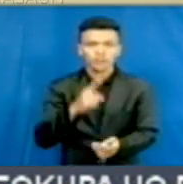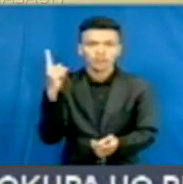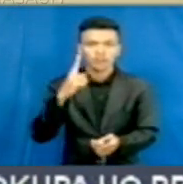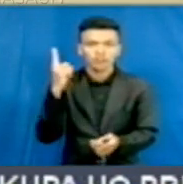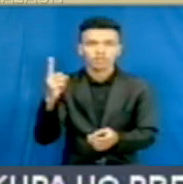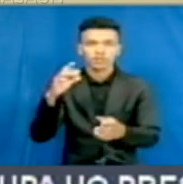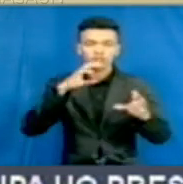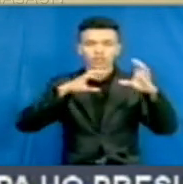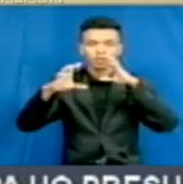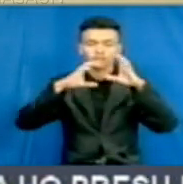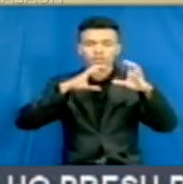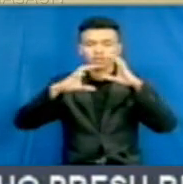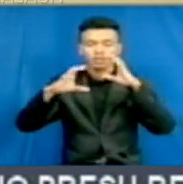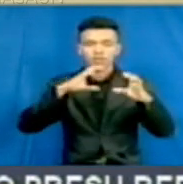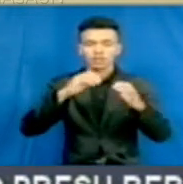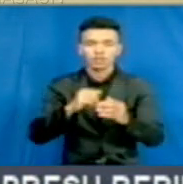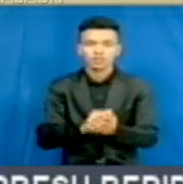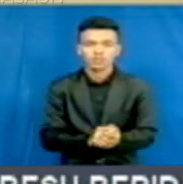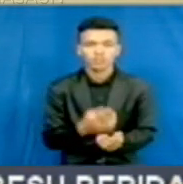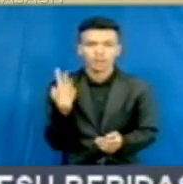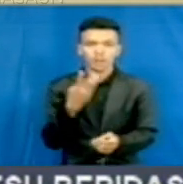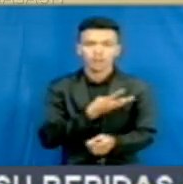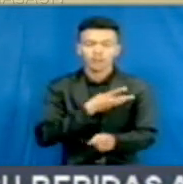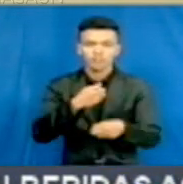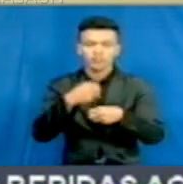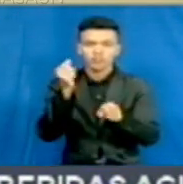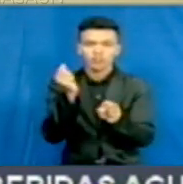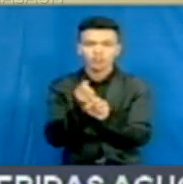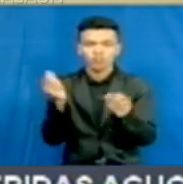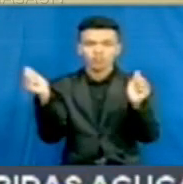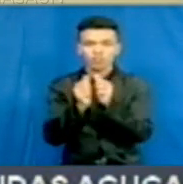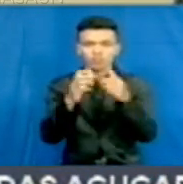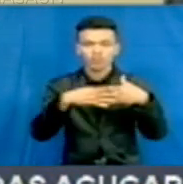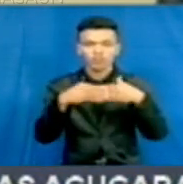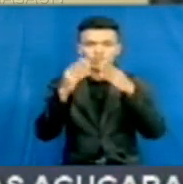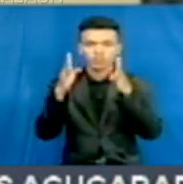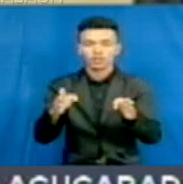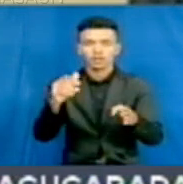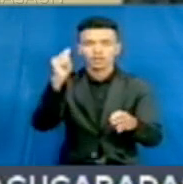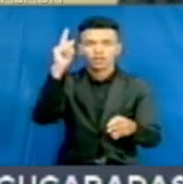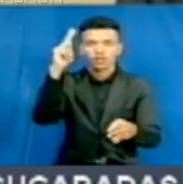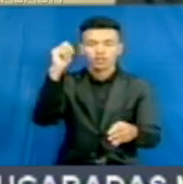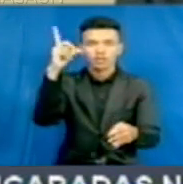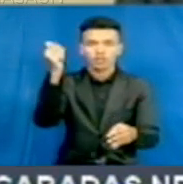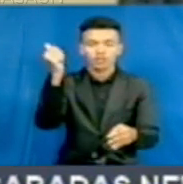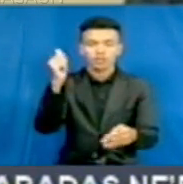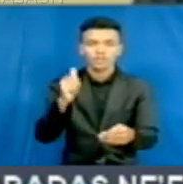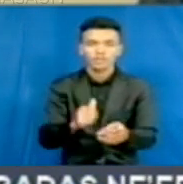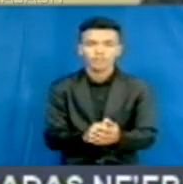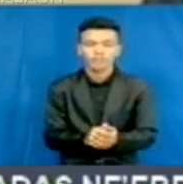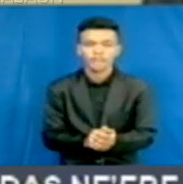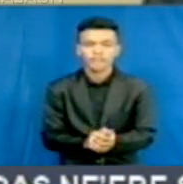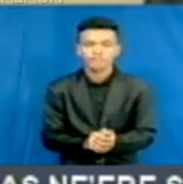comunicação triângulo nebe Macamihalo entre autoridade ANLARASI com